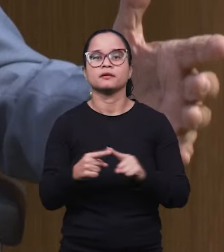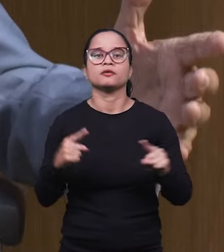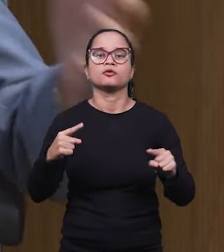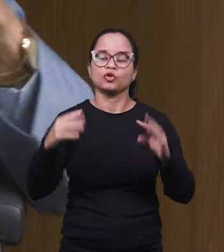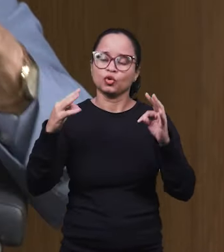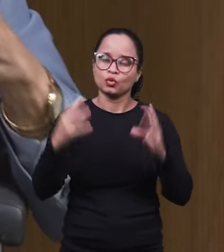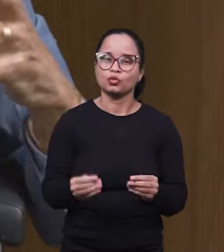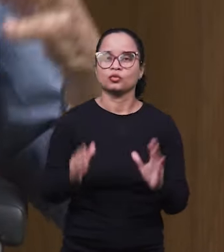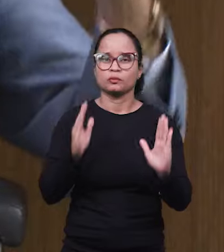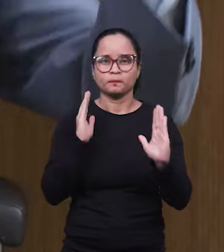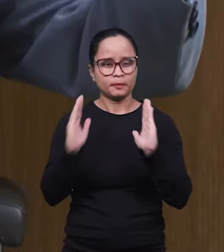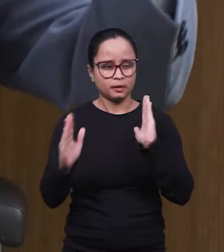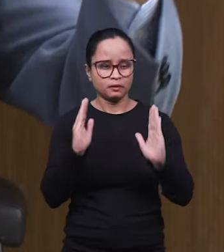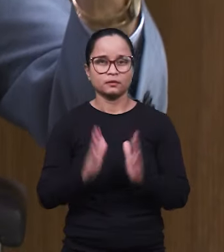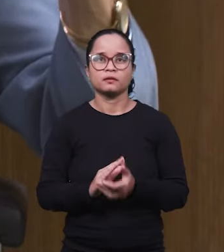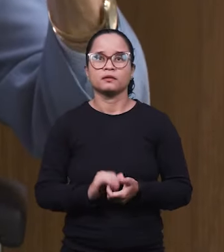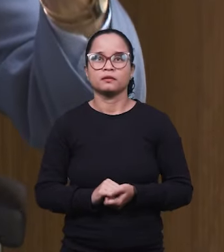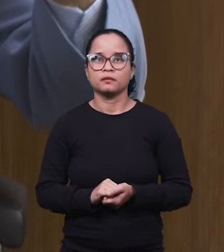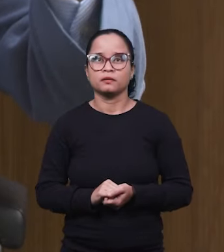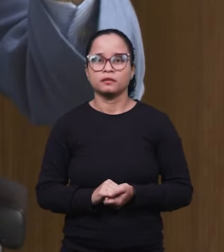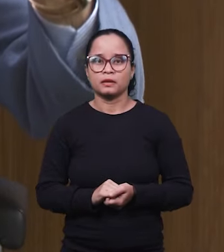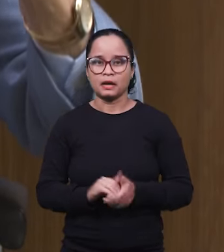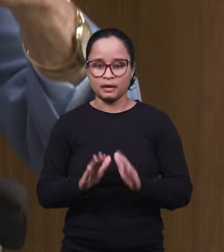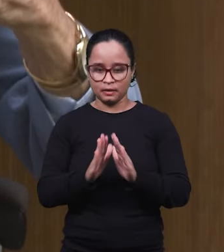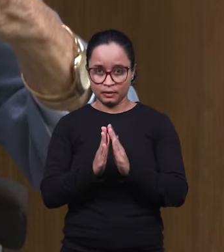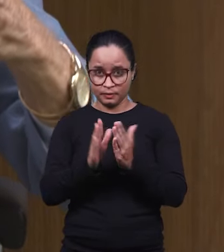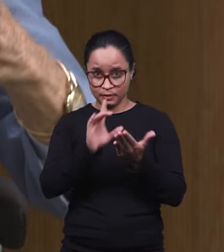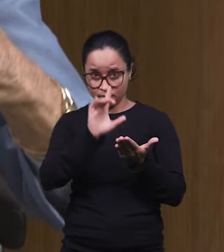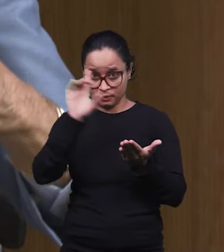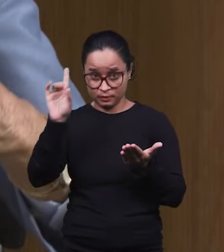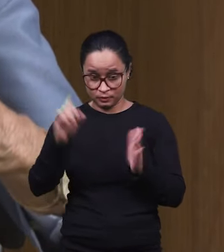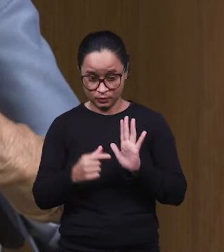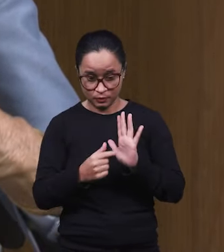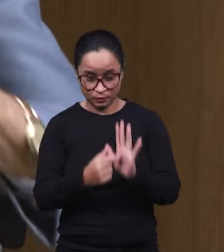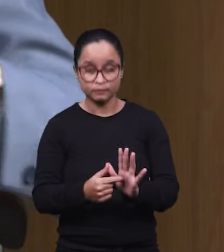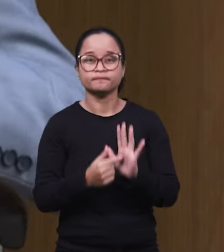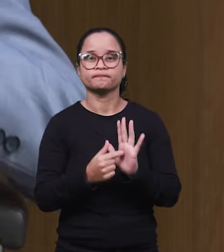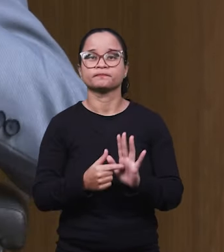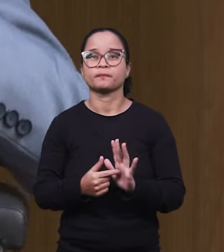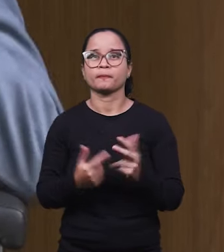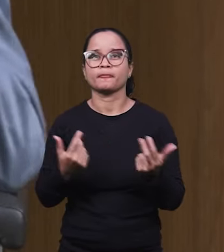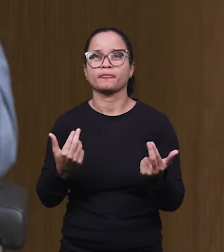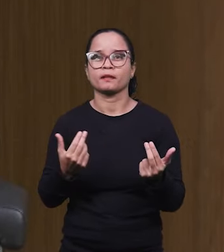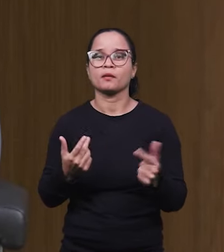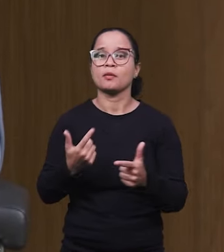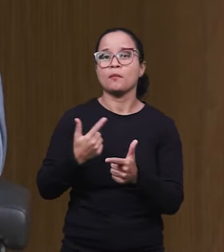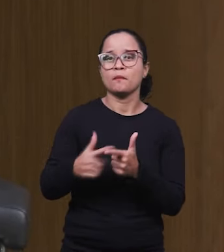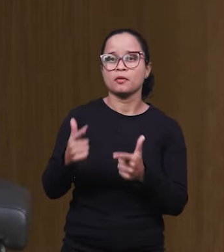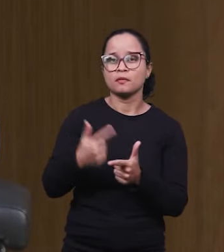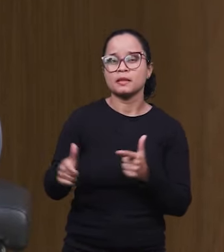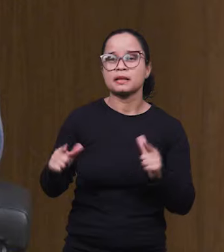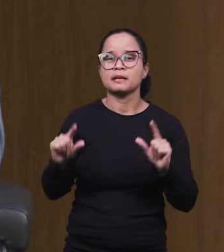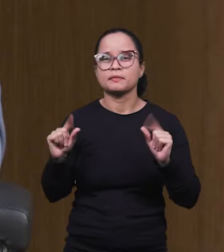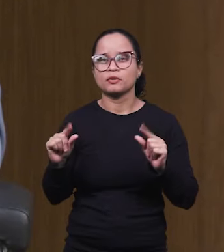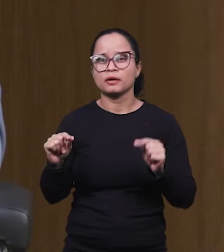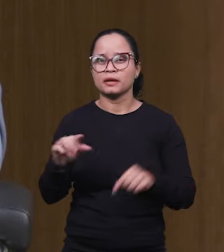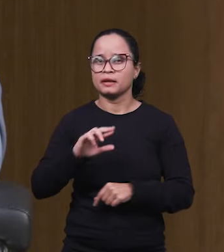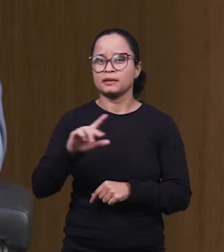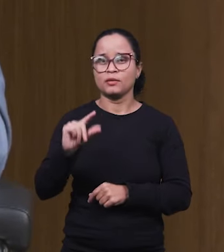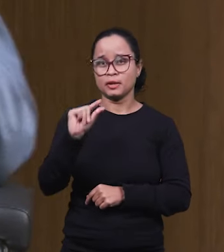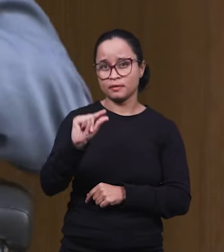épocas, a palavra seria a mesma, a semente lançada. O problema não estava na